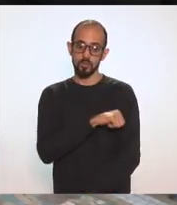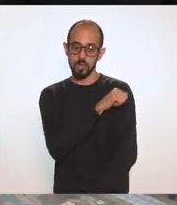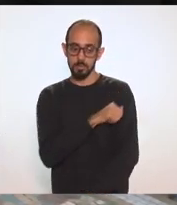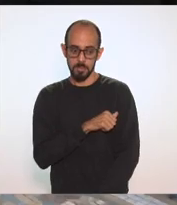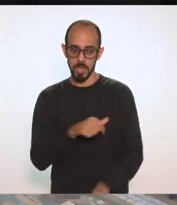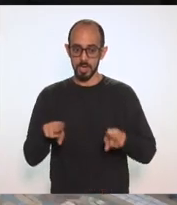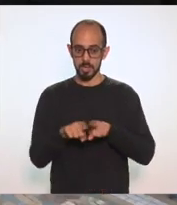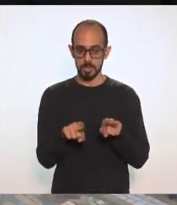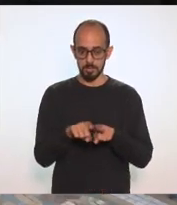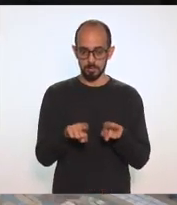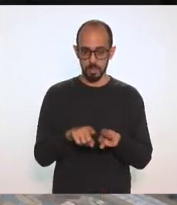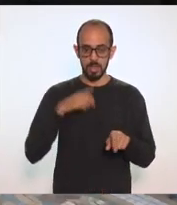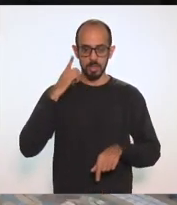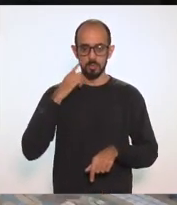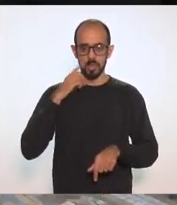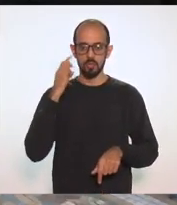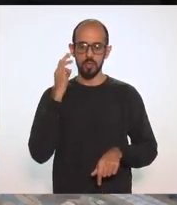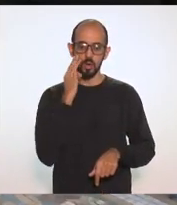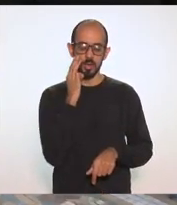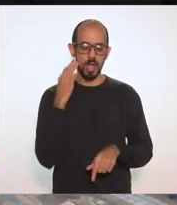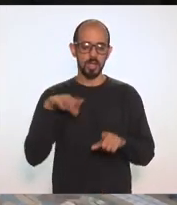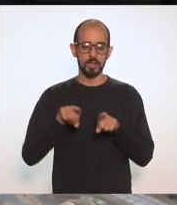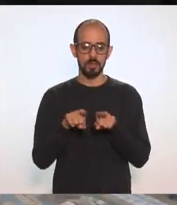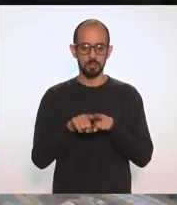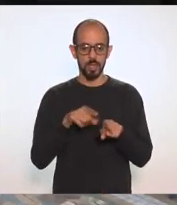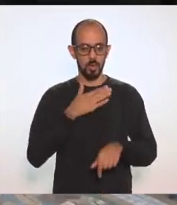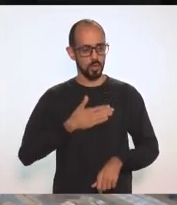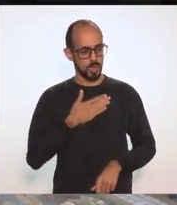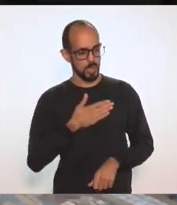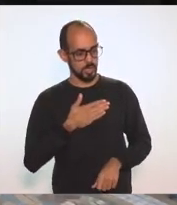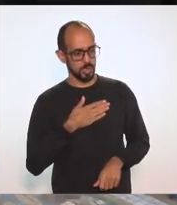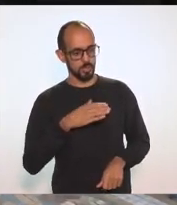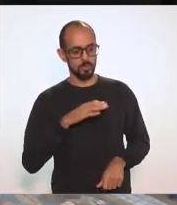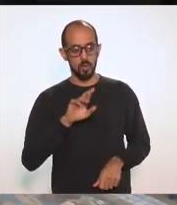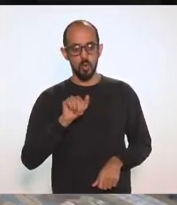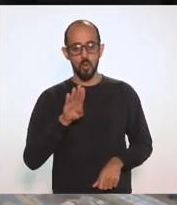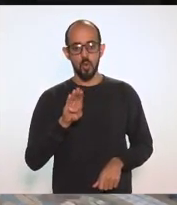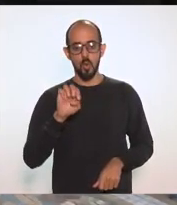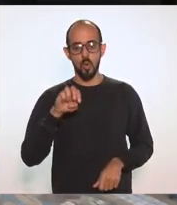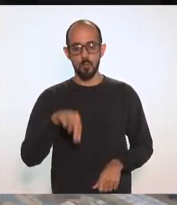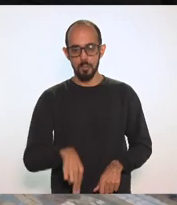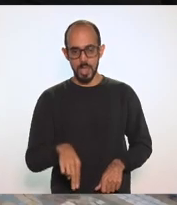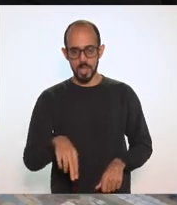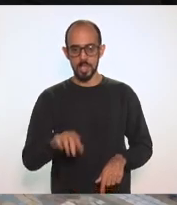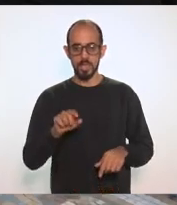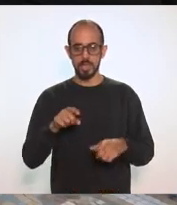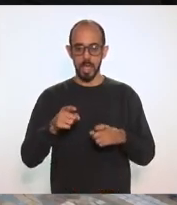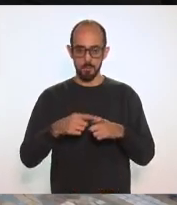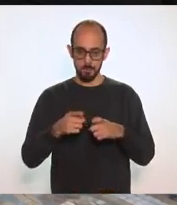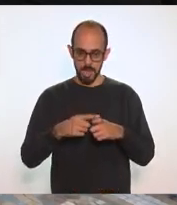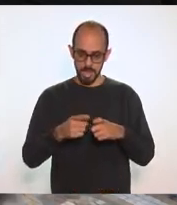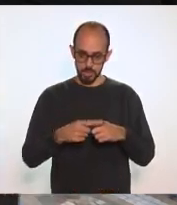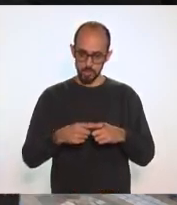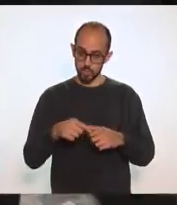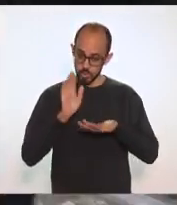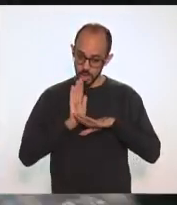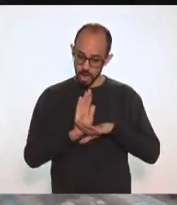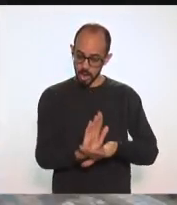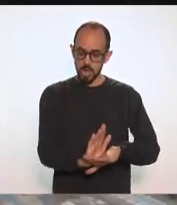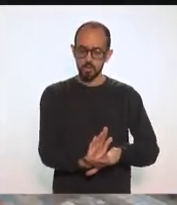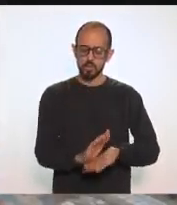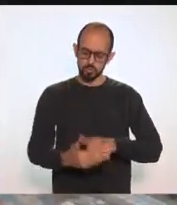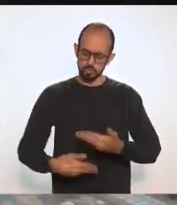Souza, deputado Valdec, nosso querido deputado Rubem Bontempo, que na condição de médico em muito contribuiu